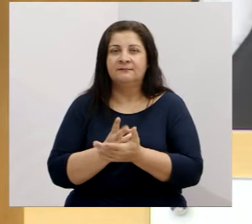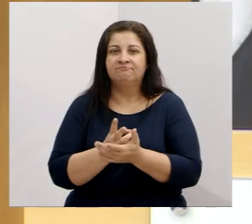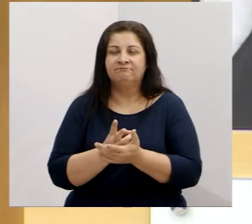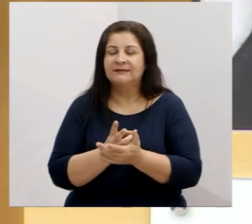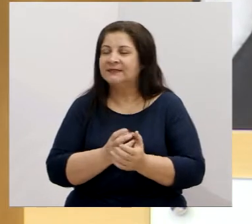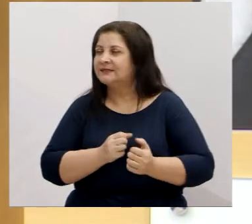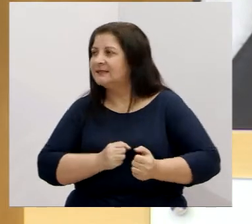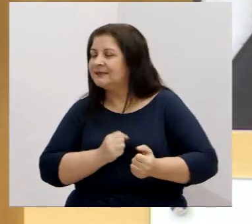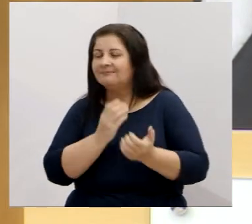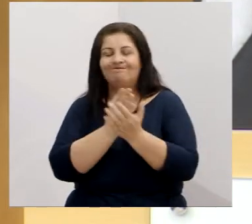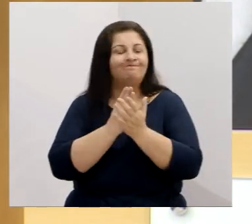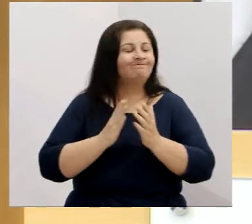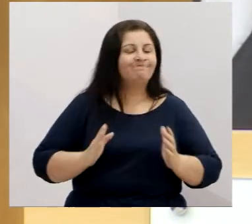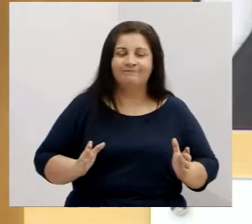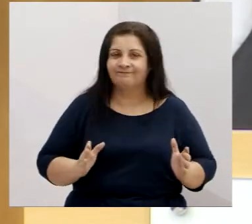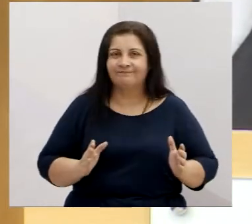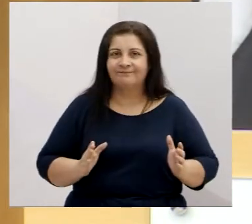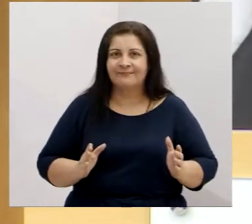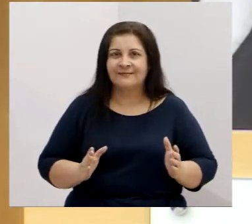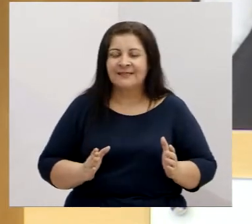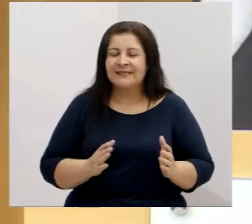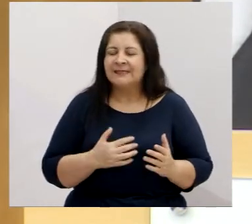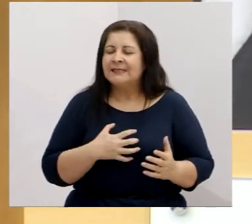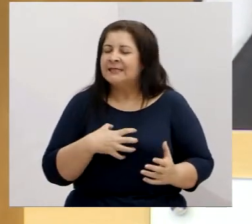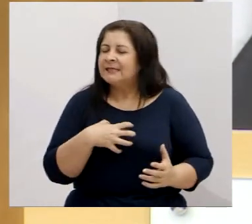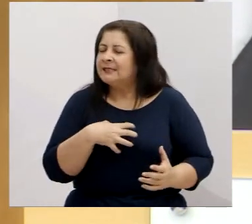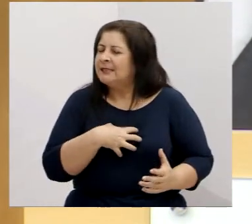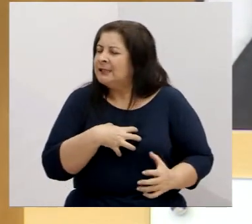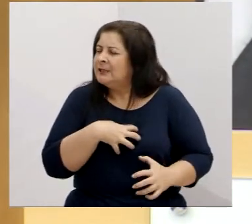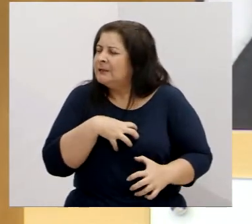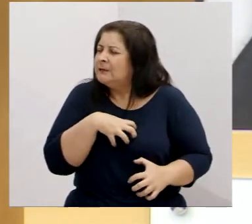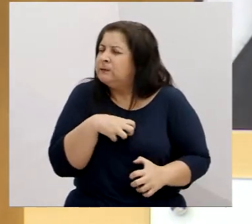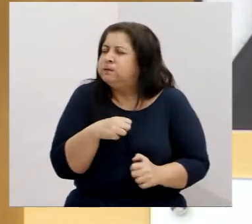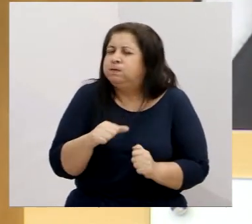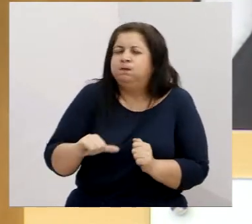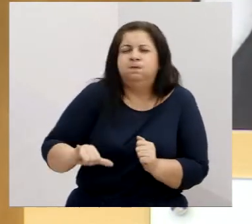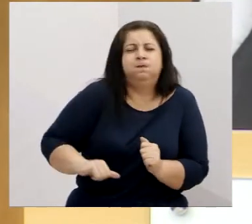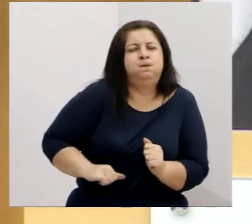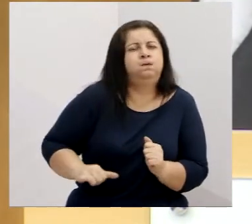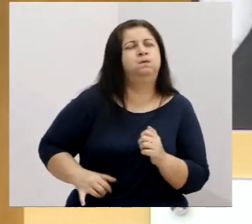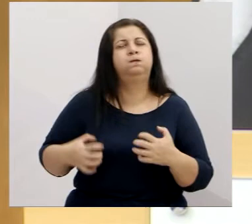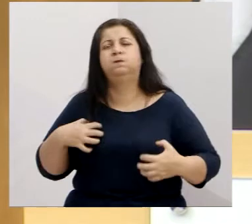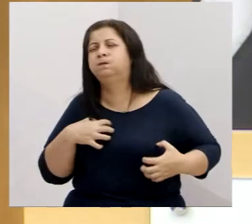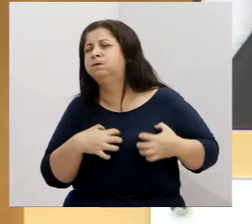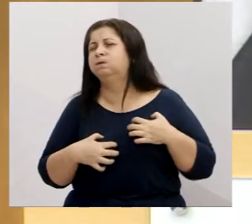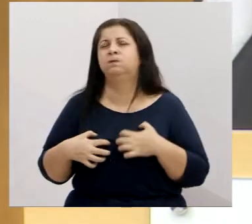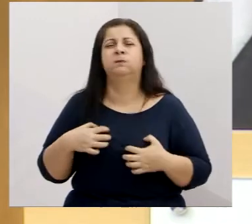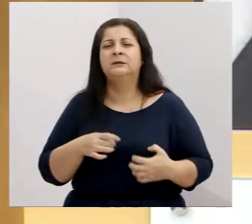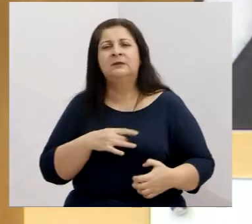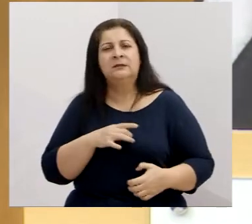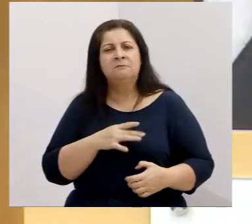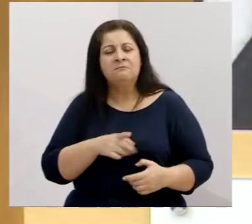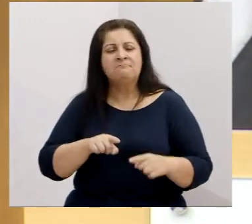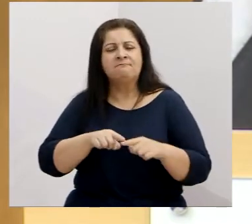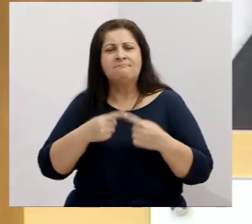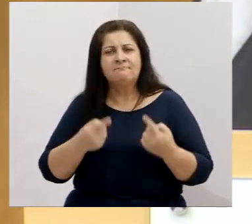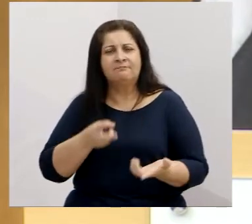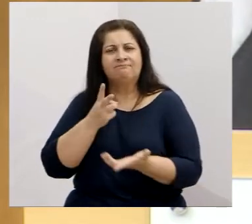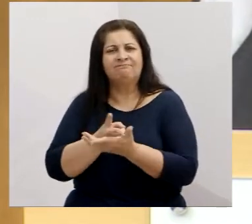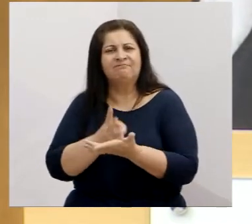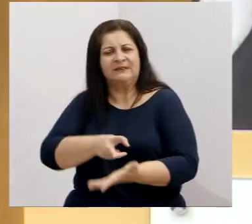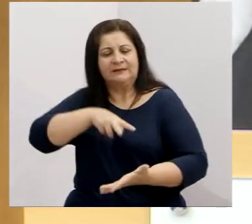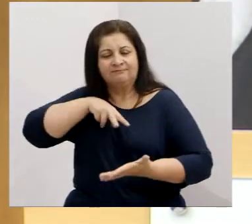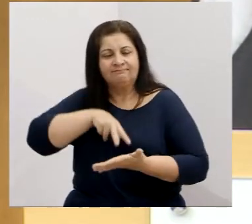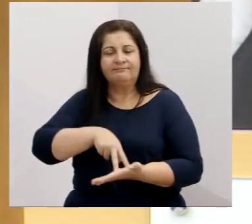uma mesma vida o que sangra de dor de ansiedade de medo e continua batendo de amor e